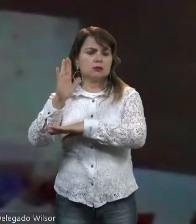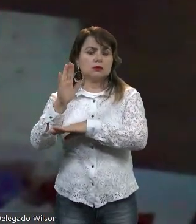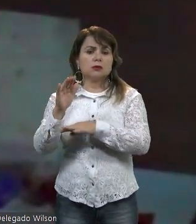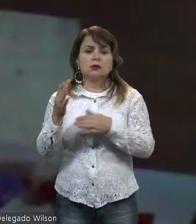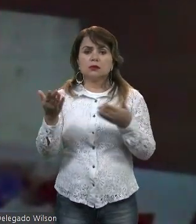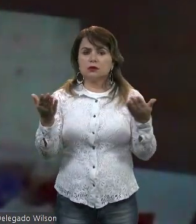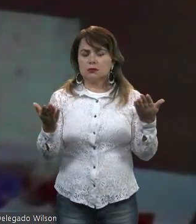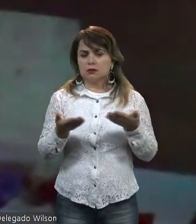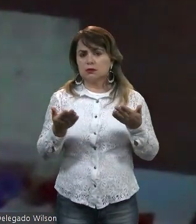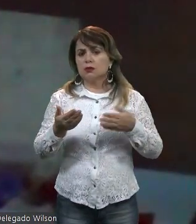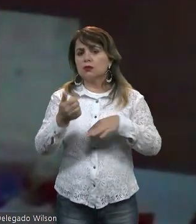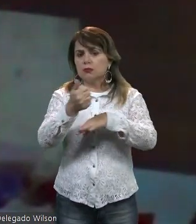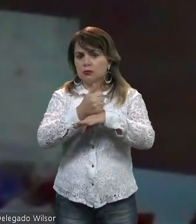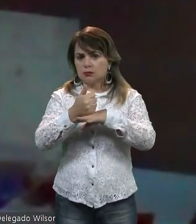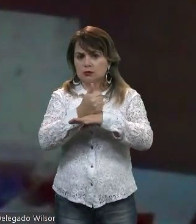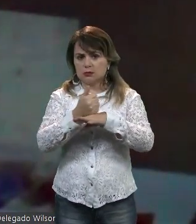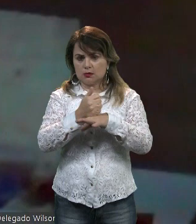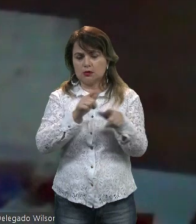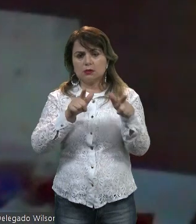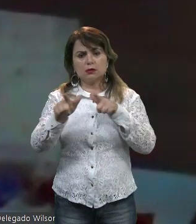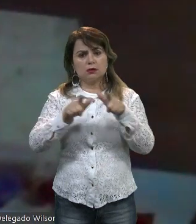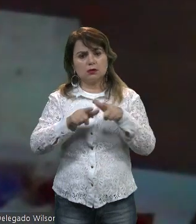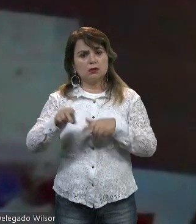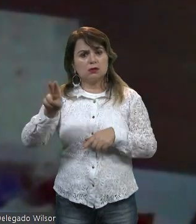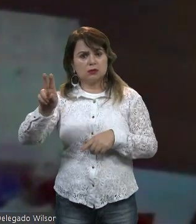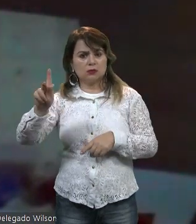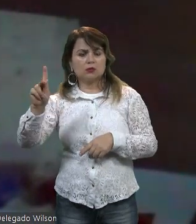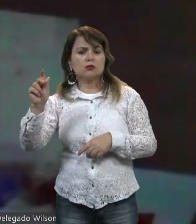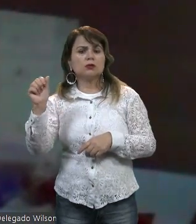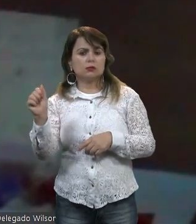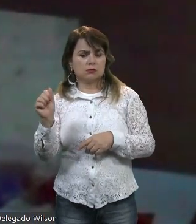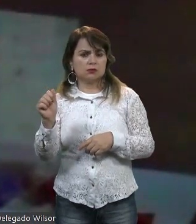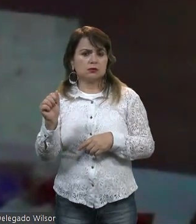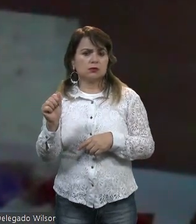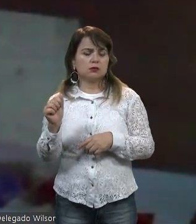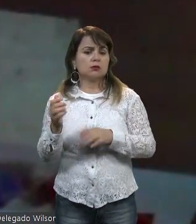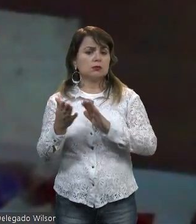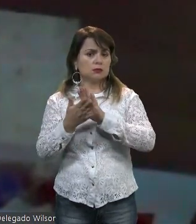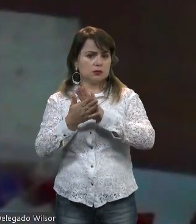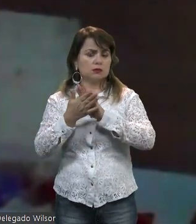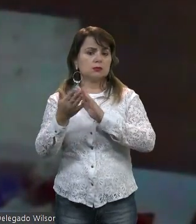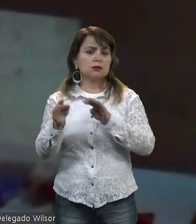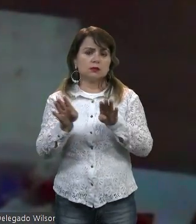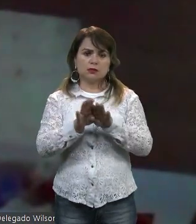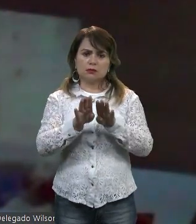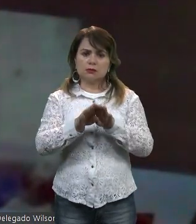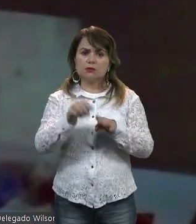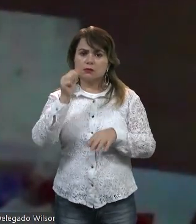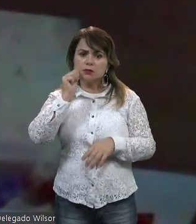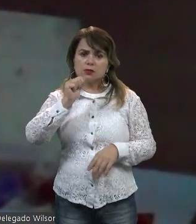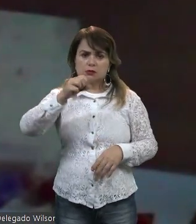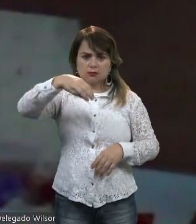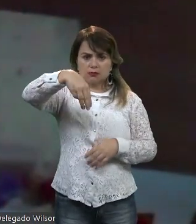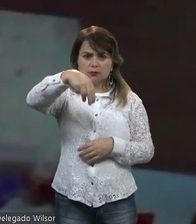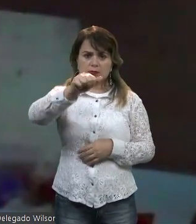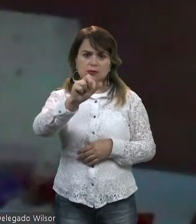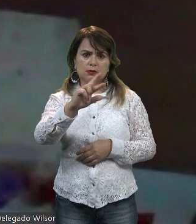UPA, né, da Unidade de Pronto Atendimento de Santa Antonieta, na pessoa da Márcia Mesquita Serva,